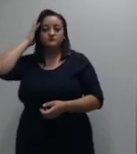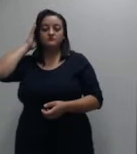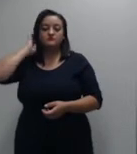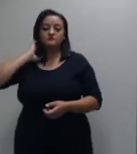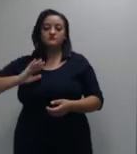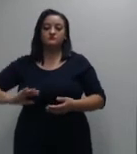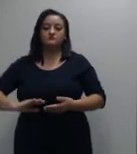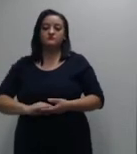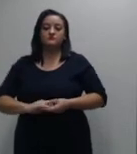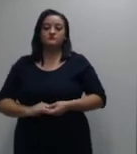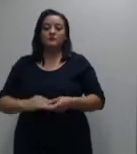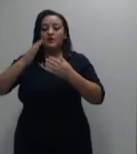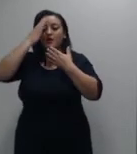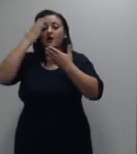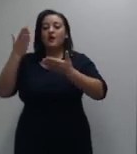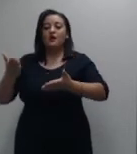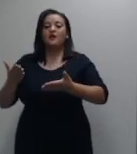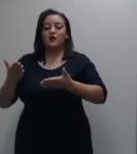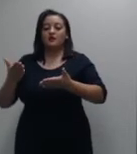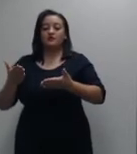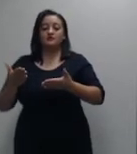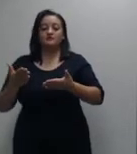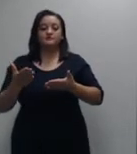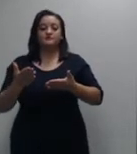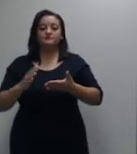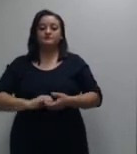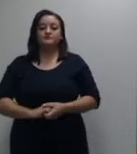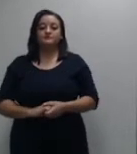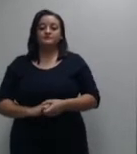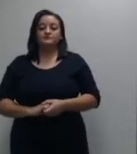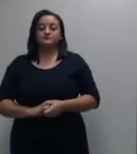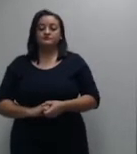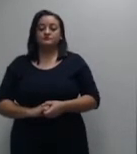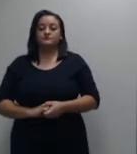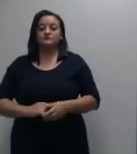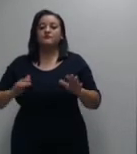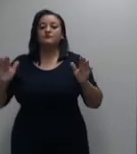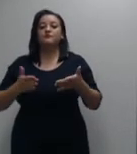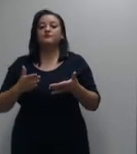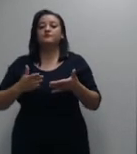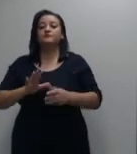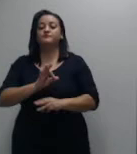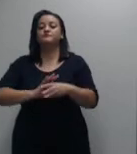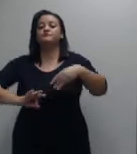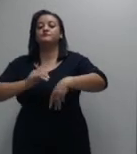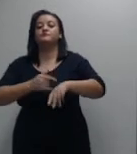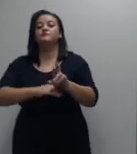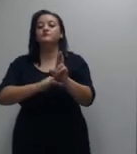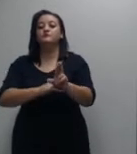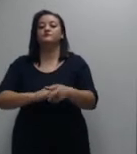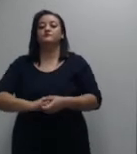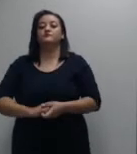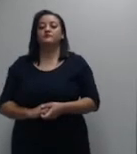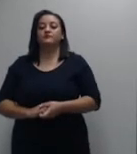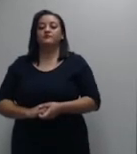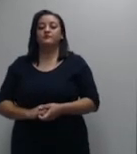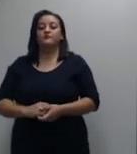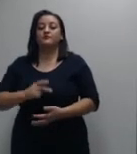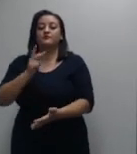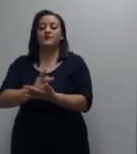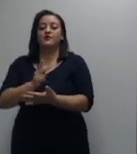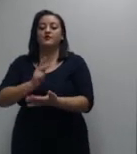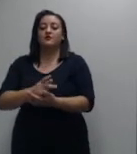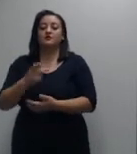e agradeço a vossa excelência' se e passa a palavra eminente relator para prosseguir